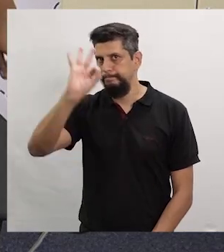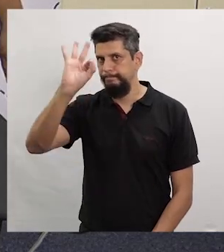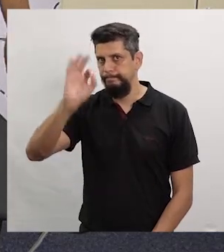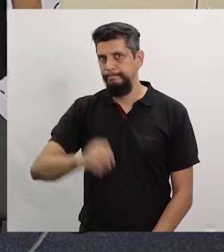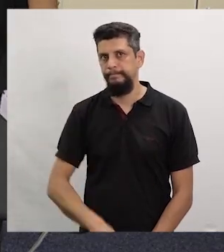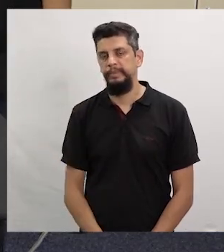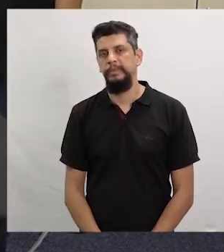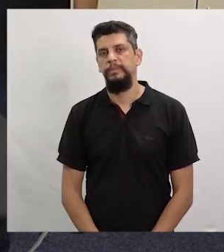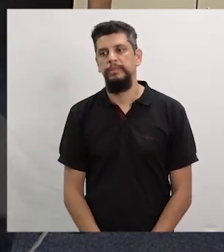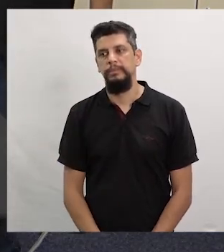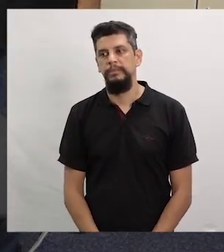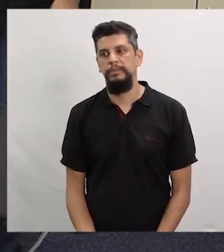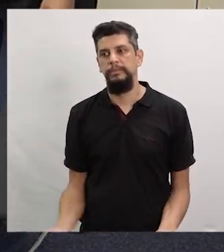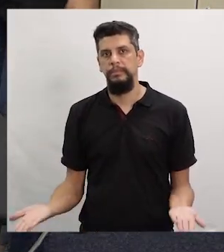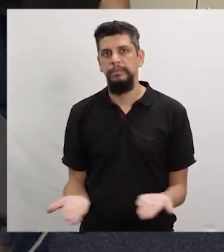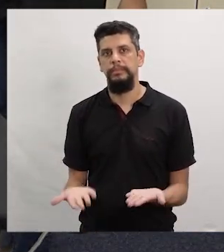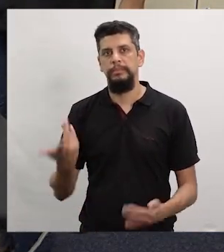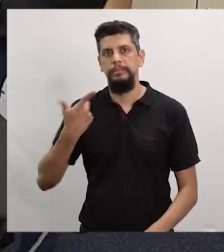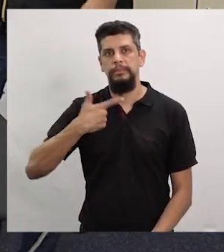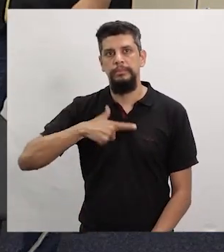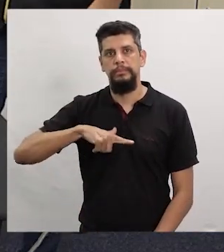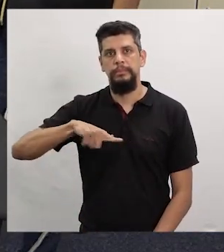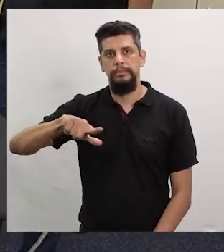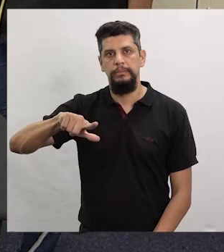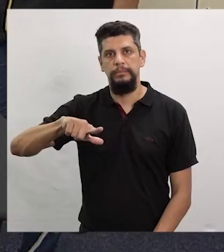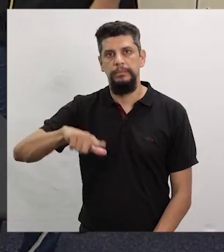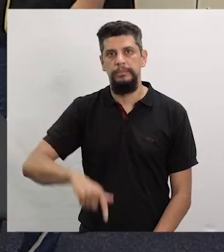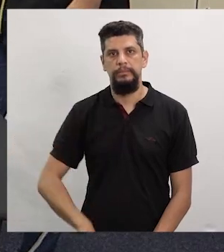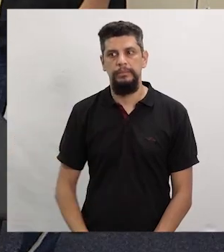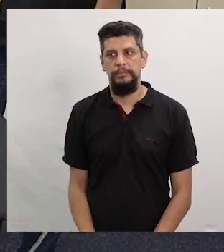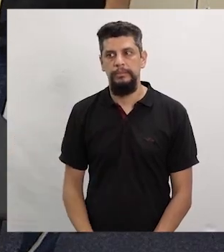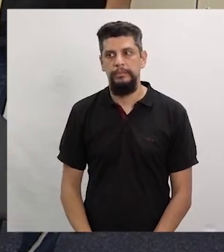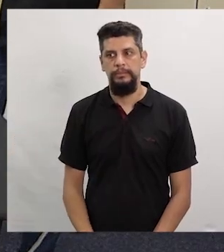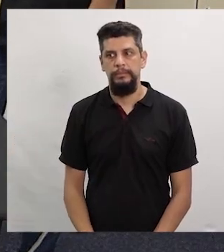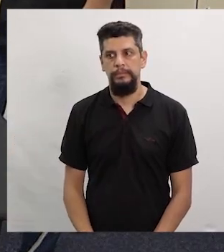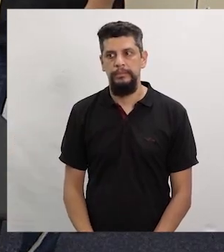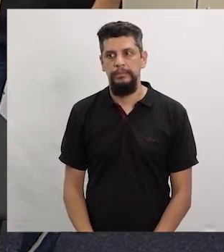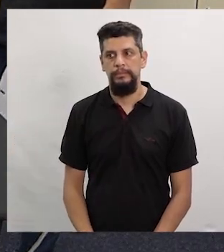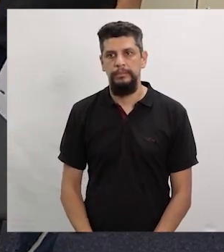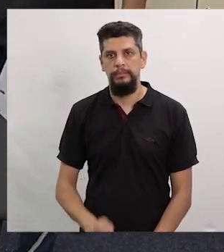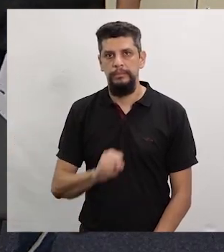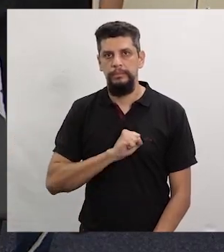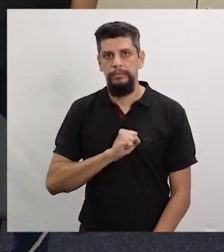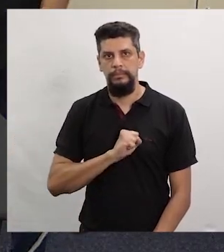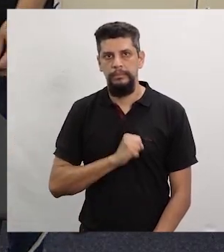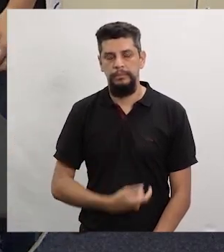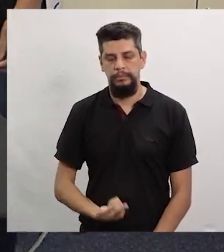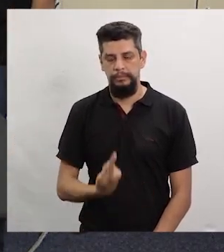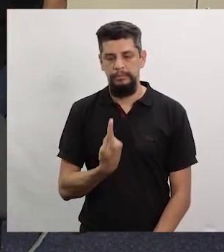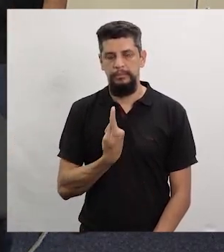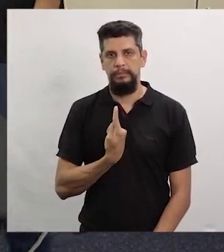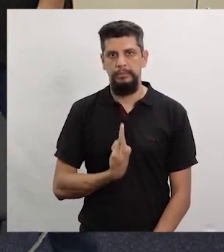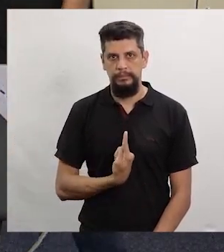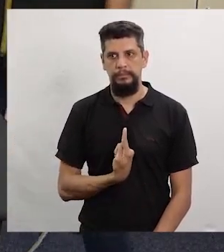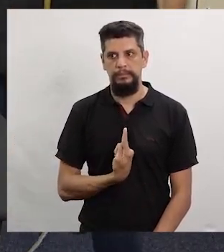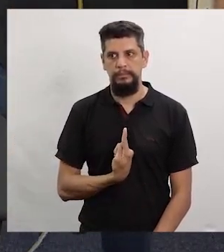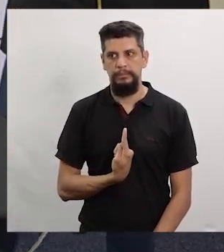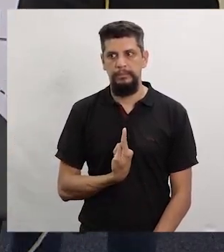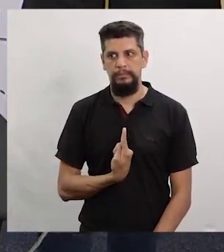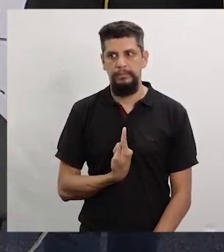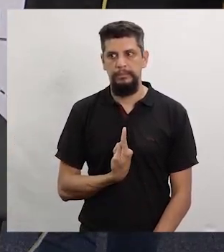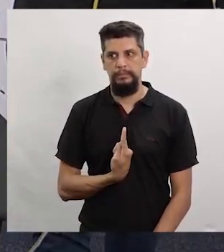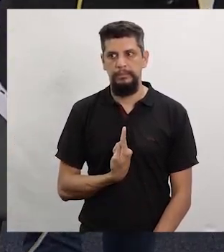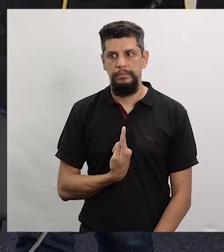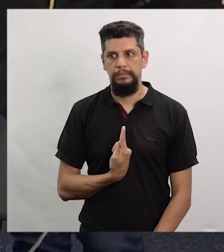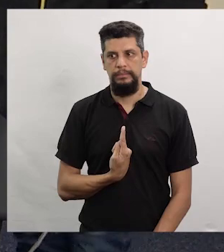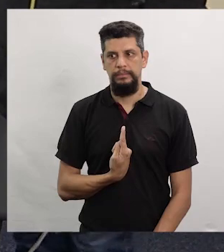muito bem vamos lá Caio ai o Caio caiu no um só não tem problema agora eu